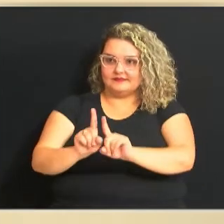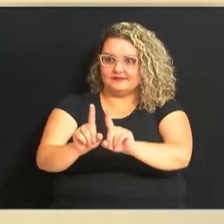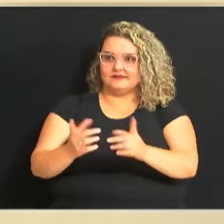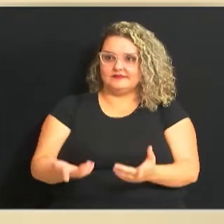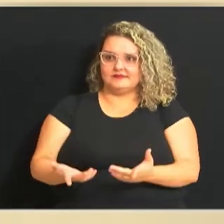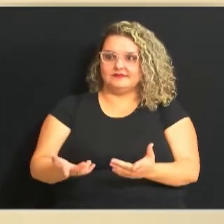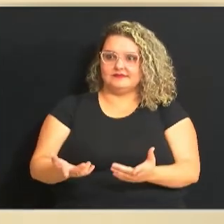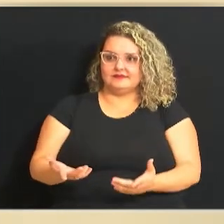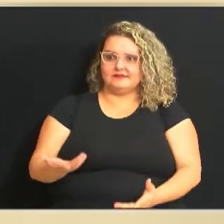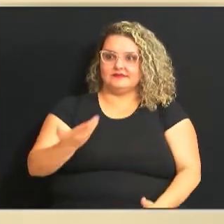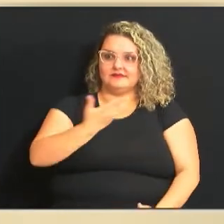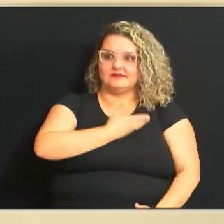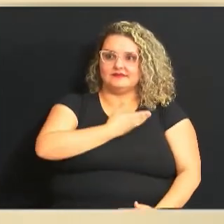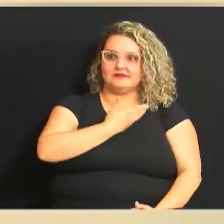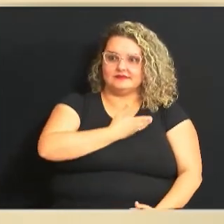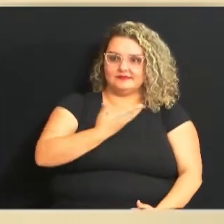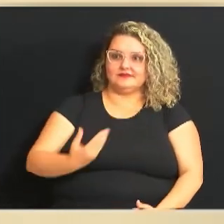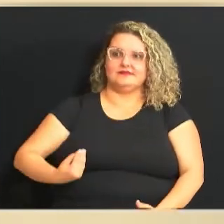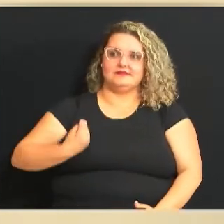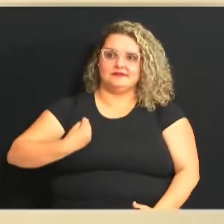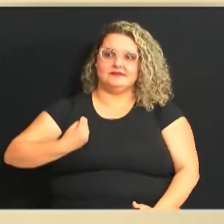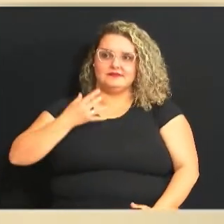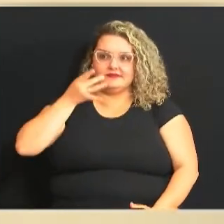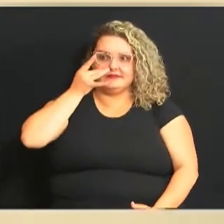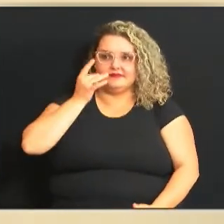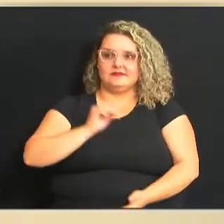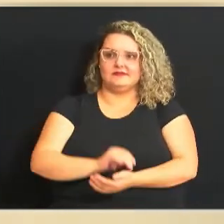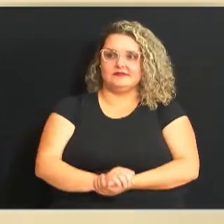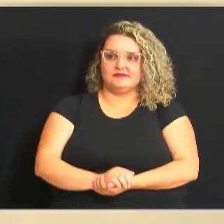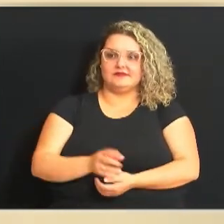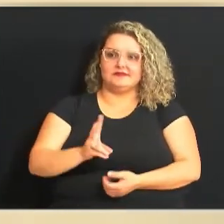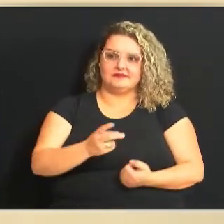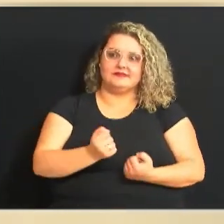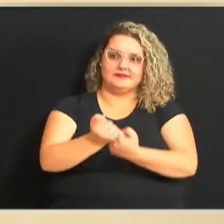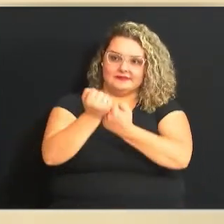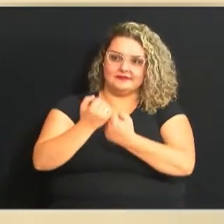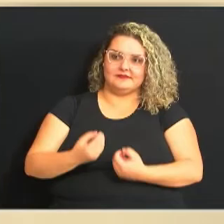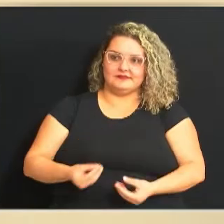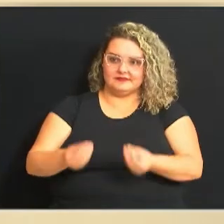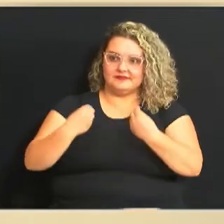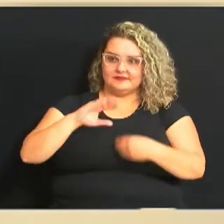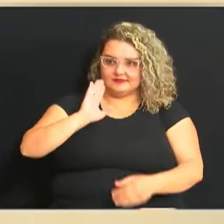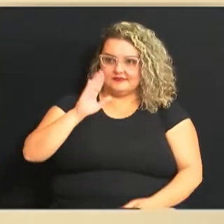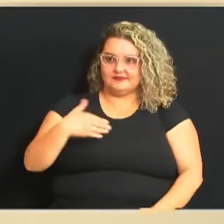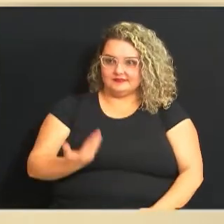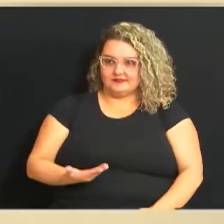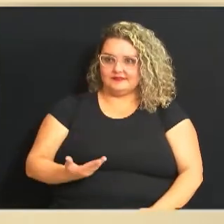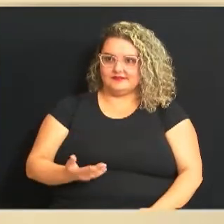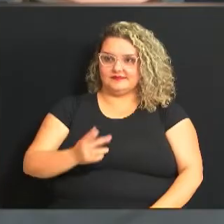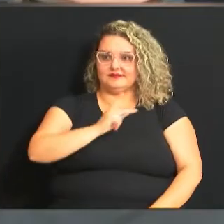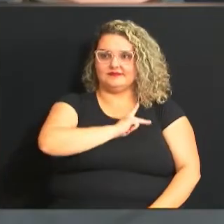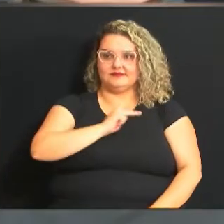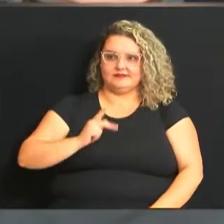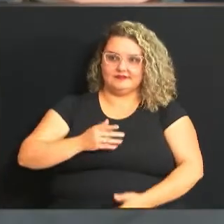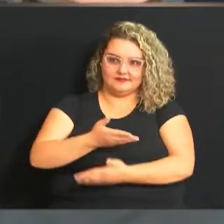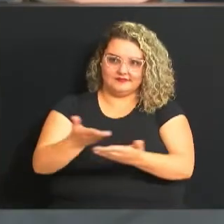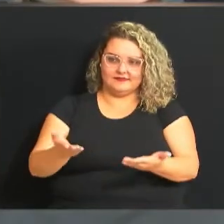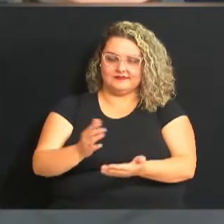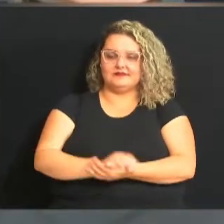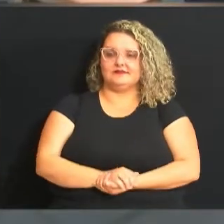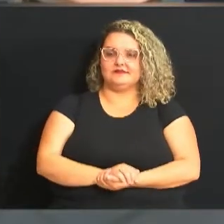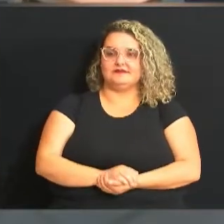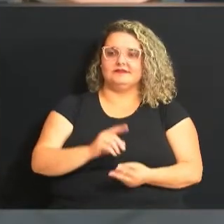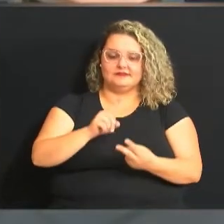E a gente verificou que realmente está faltando, parece que tem um mês que tem, outro mês não tem, e esse medicamento ele tem que ser de